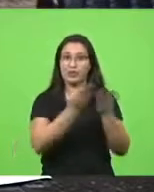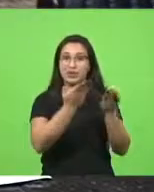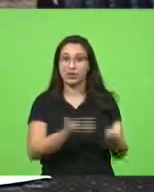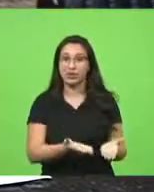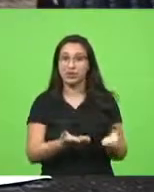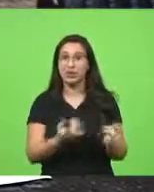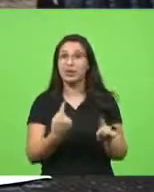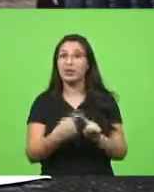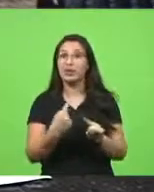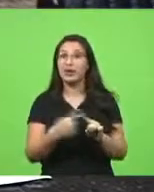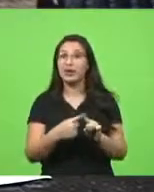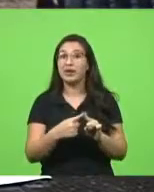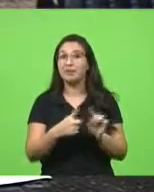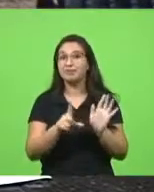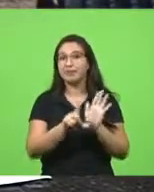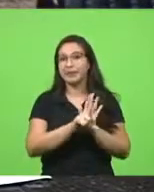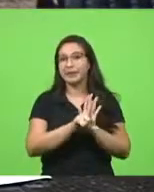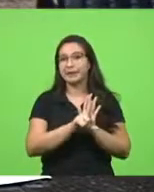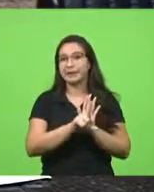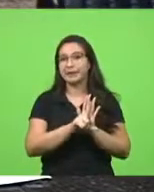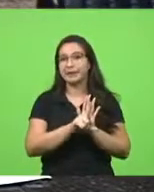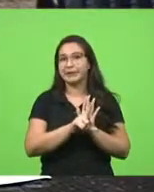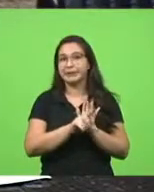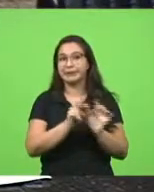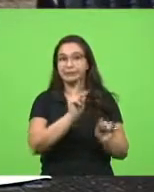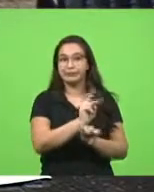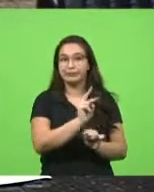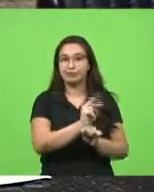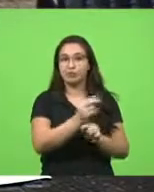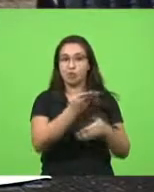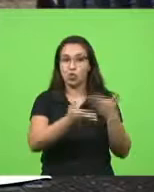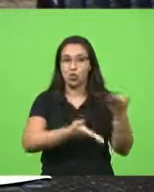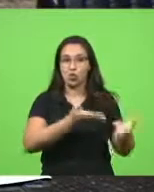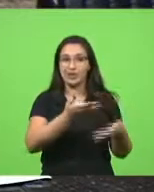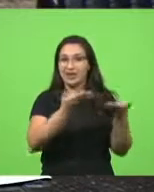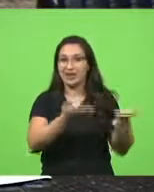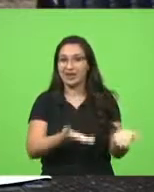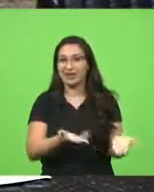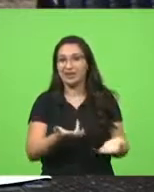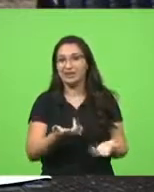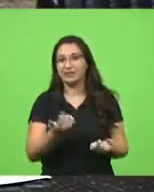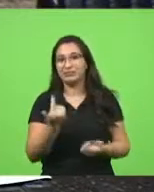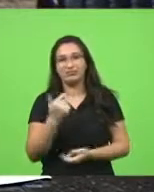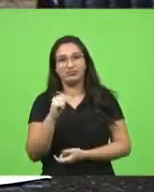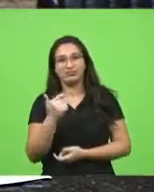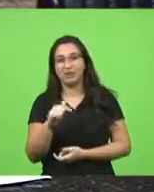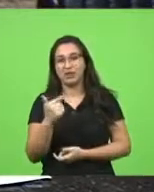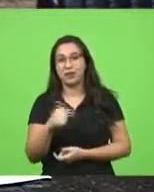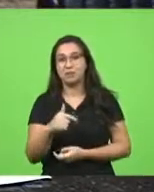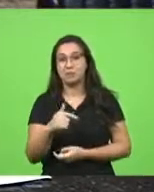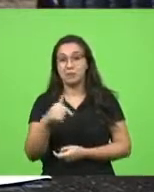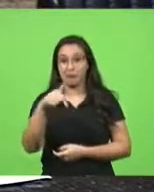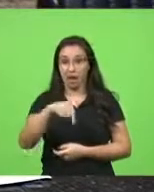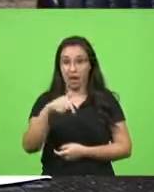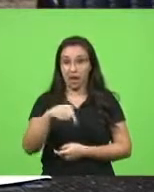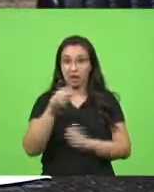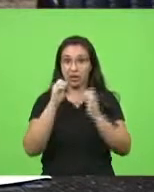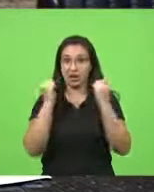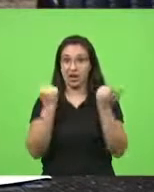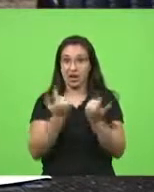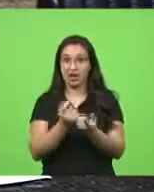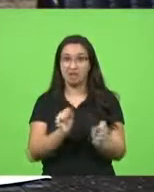protegê-las. Ou seja, pela nossa omissão, essas famílias estão sendo